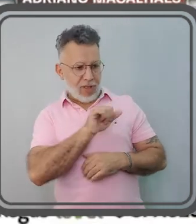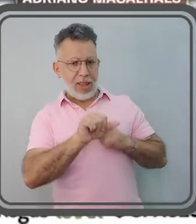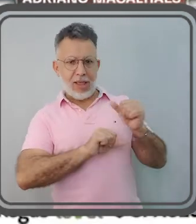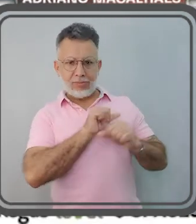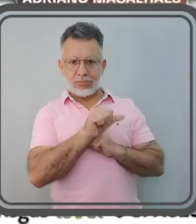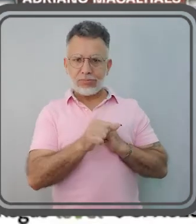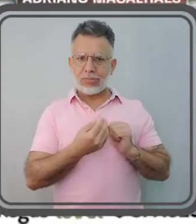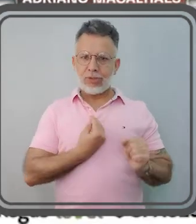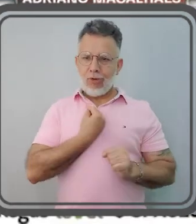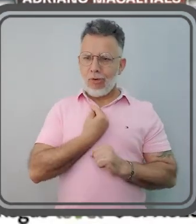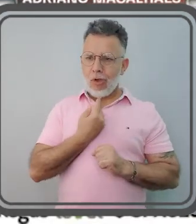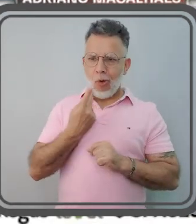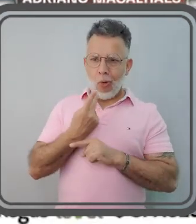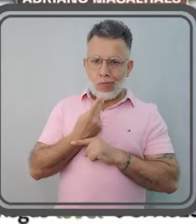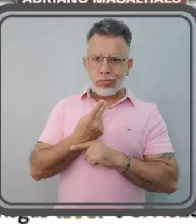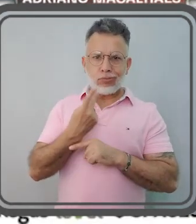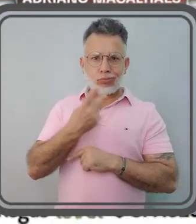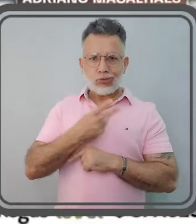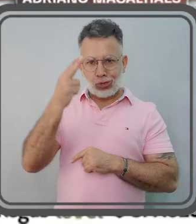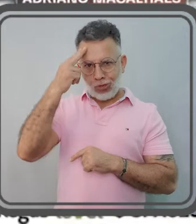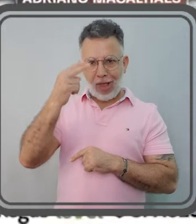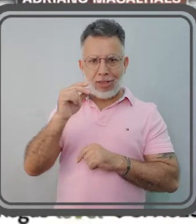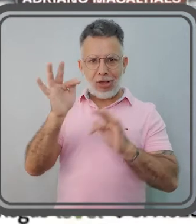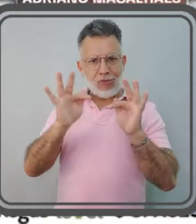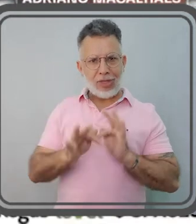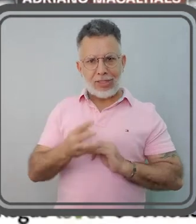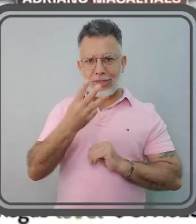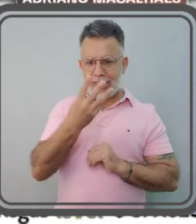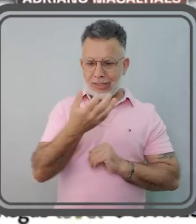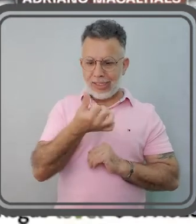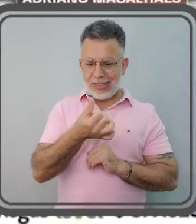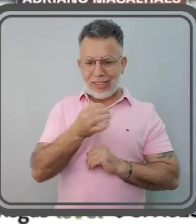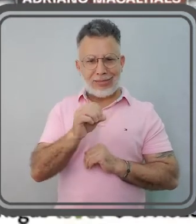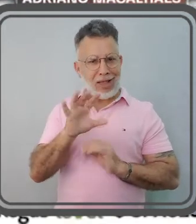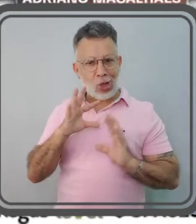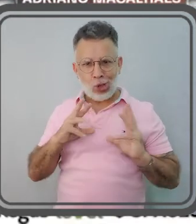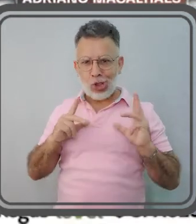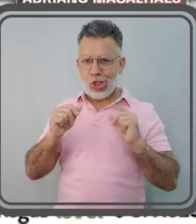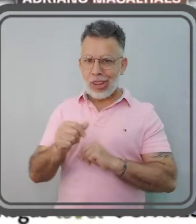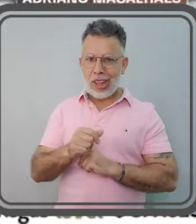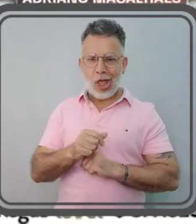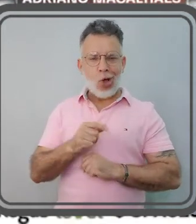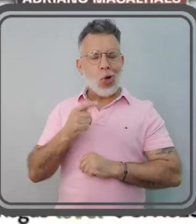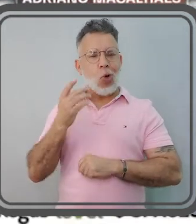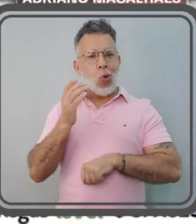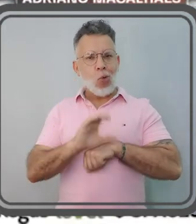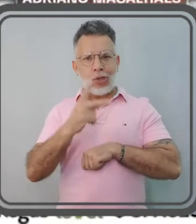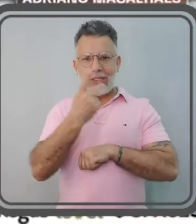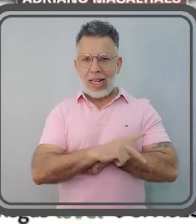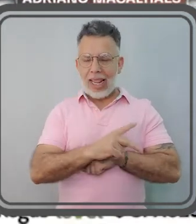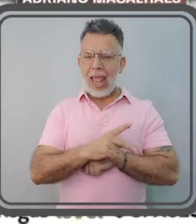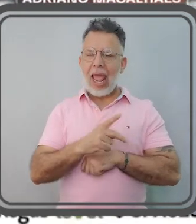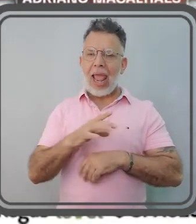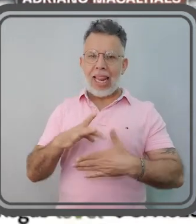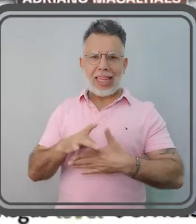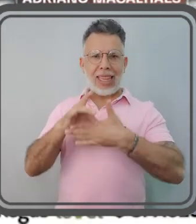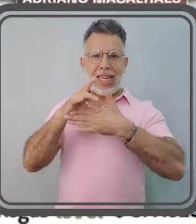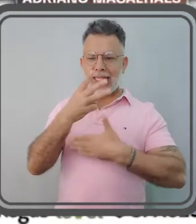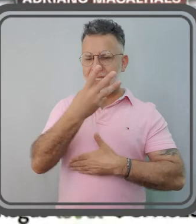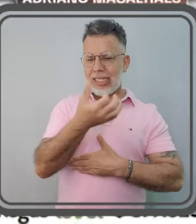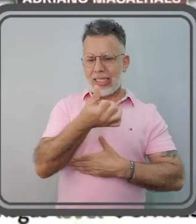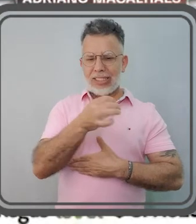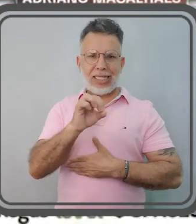né? O curso dele é Liderança 360 graus, mas eu mudei o liderança, coloquei feliz, seja feliz 360